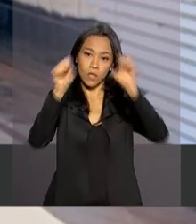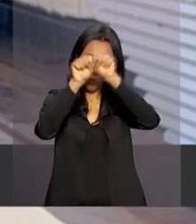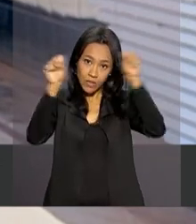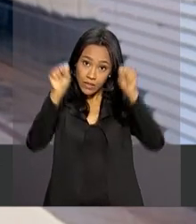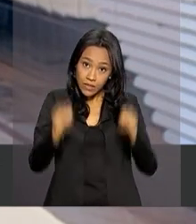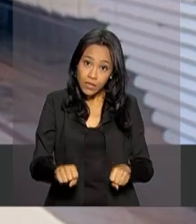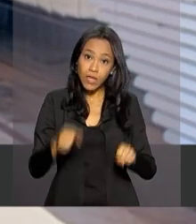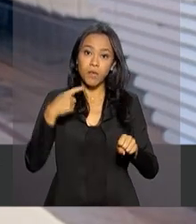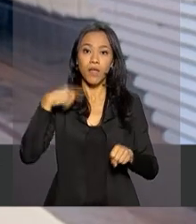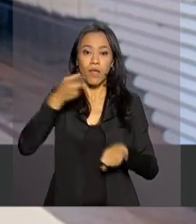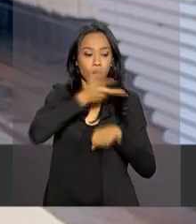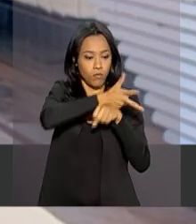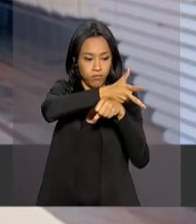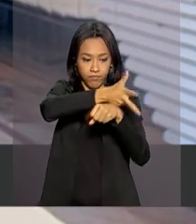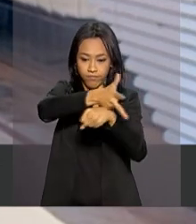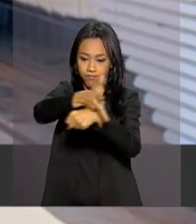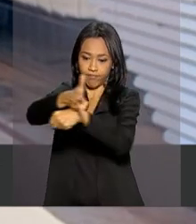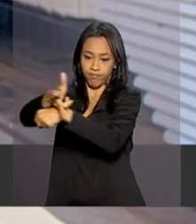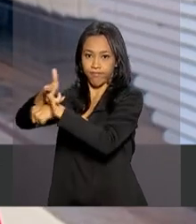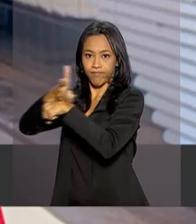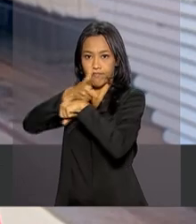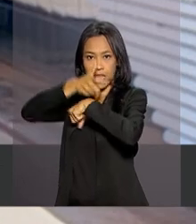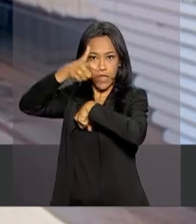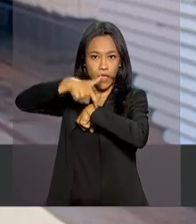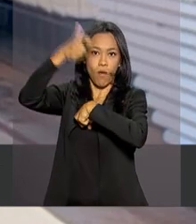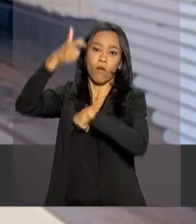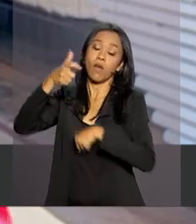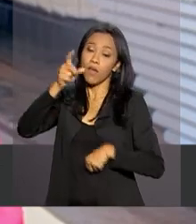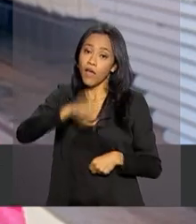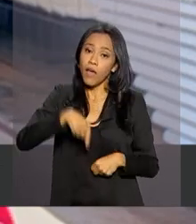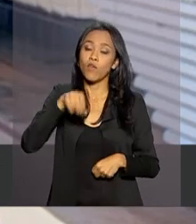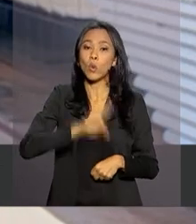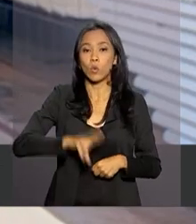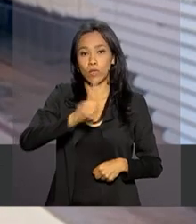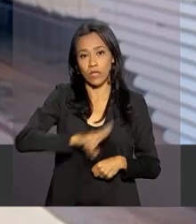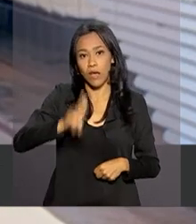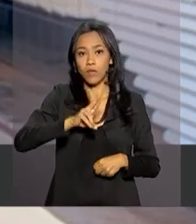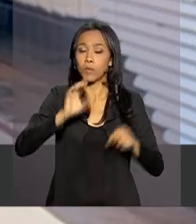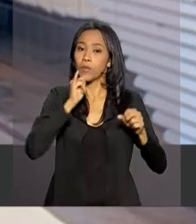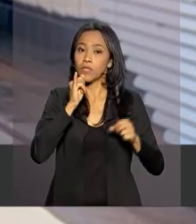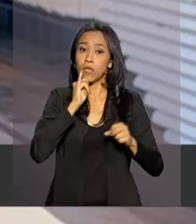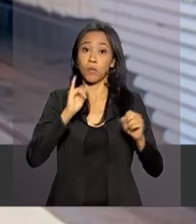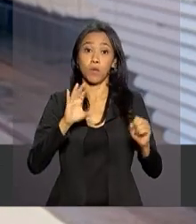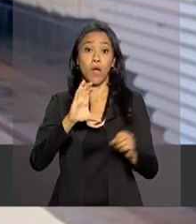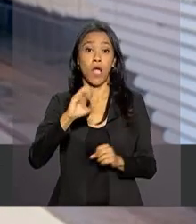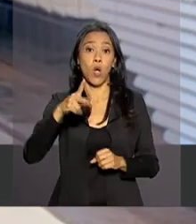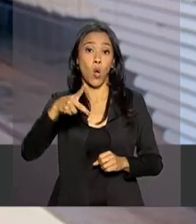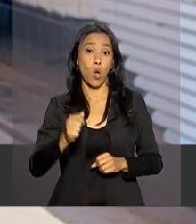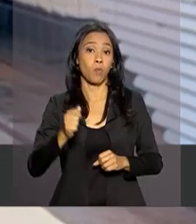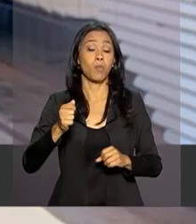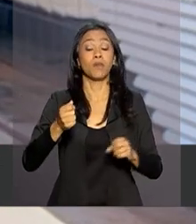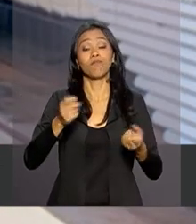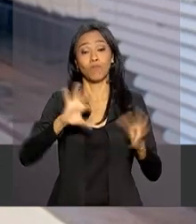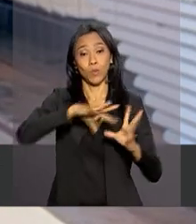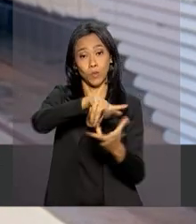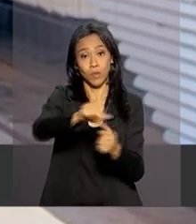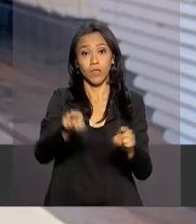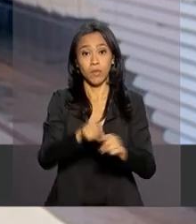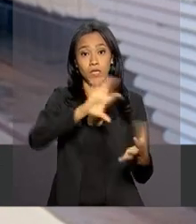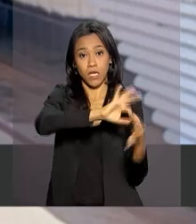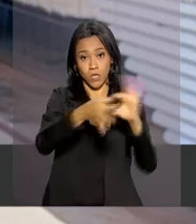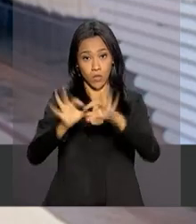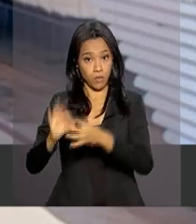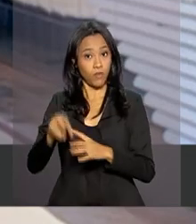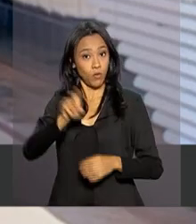de câmeras de monitoramento em tempo real, que foi utilizado em grandes eventos como a Copa do Mundo e as Olimpíadas.